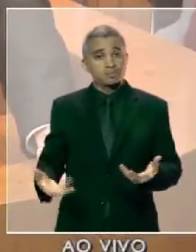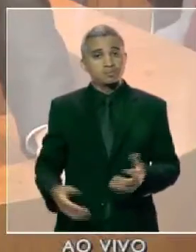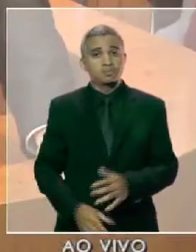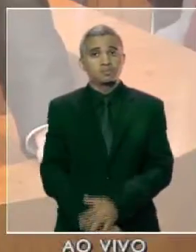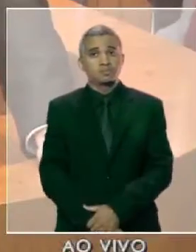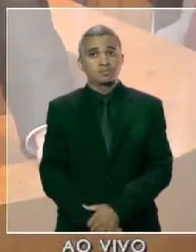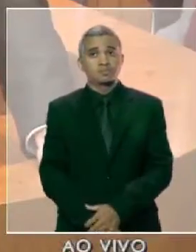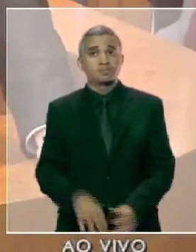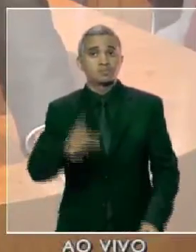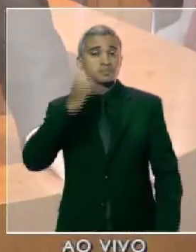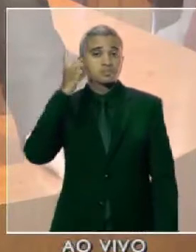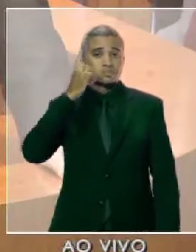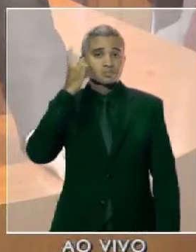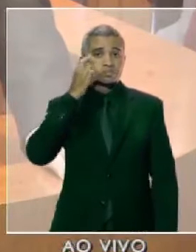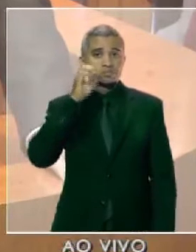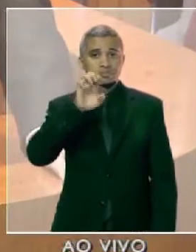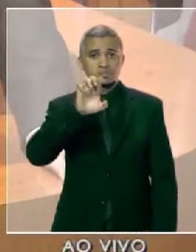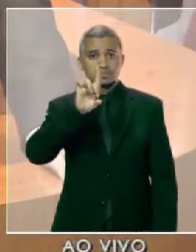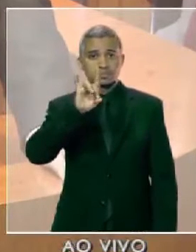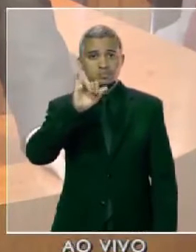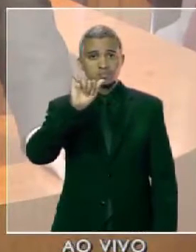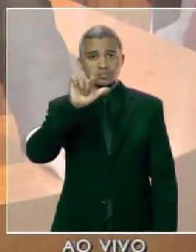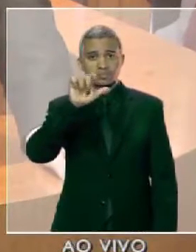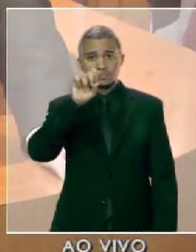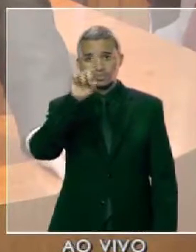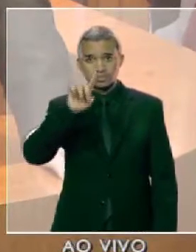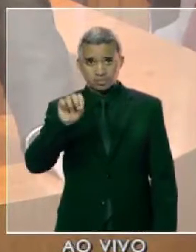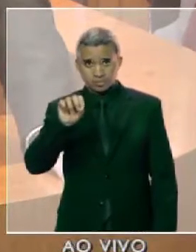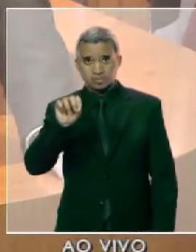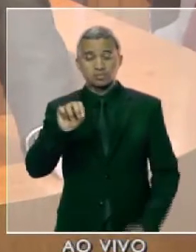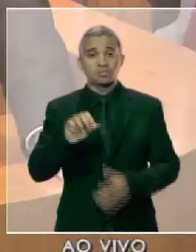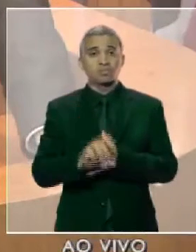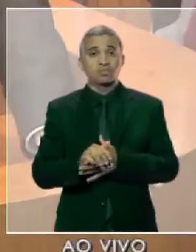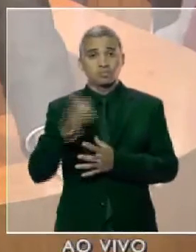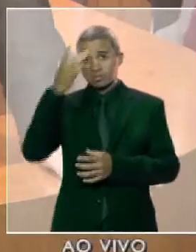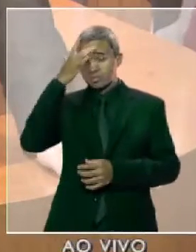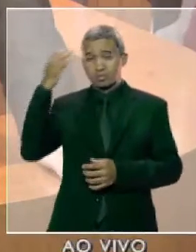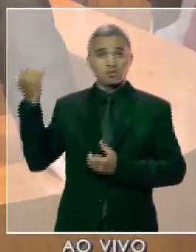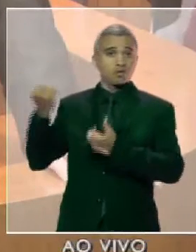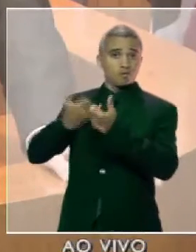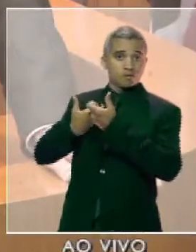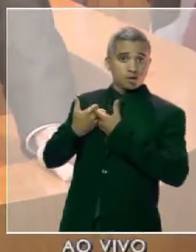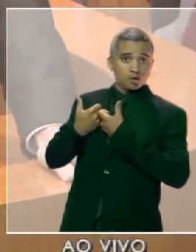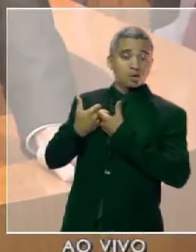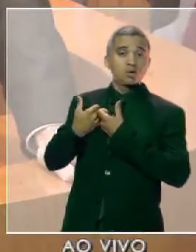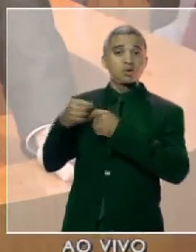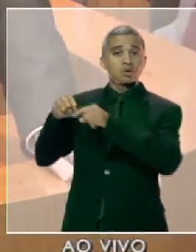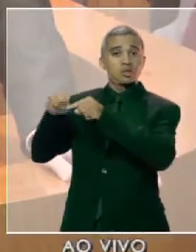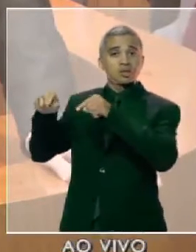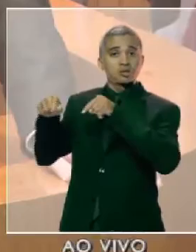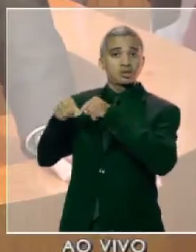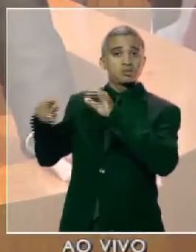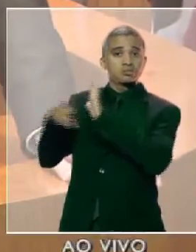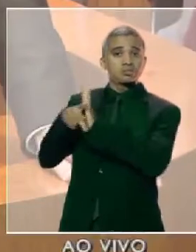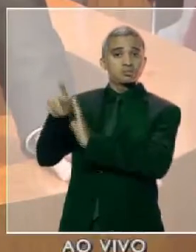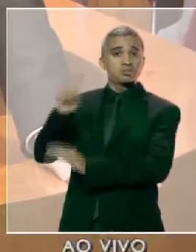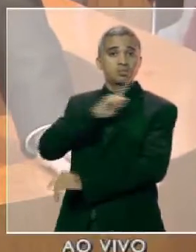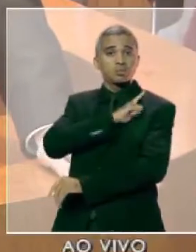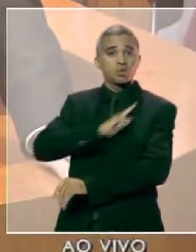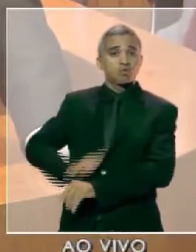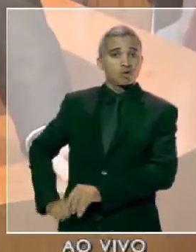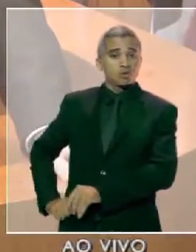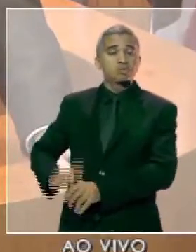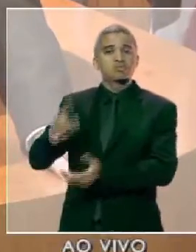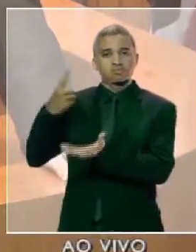deputado Edilásio, a informação que eu tenho do gabinete do governador é que foi combinado